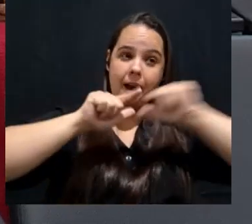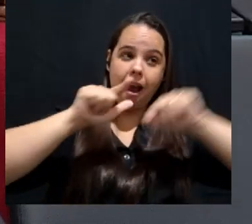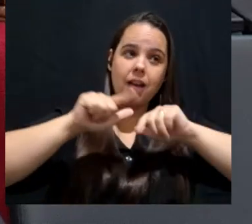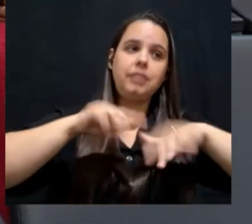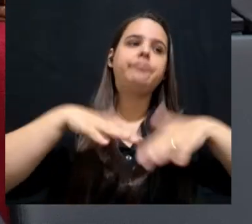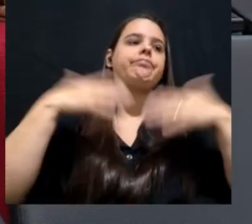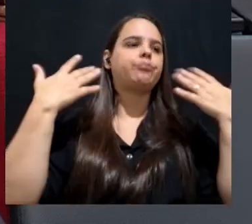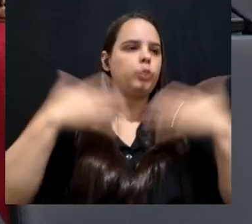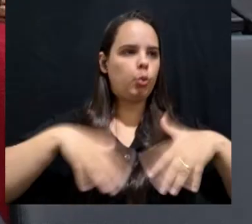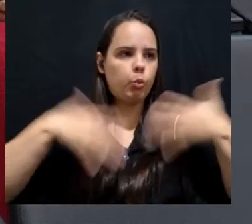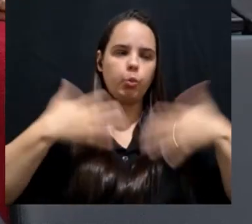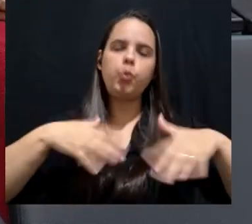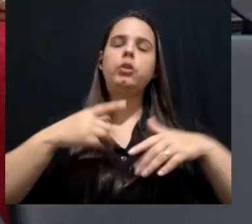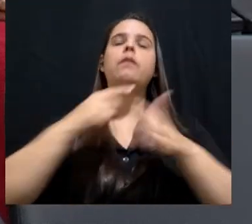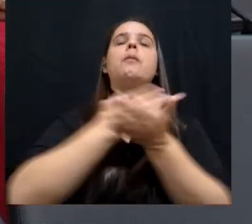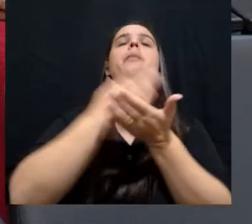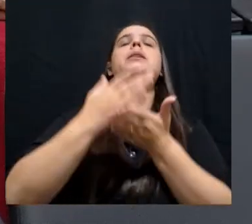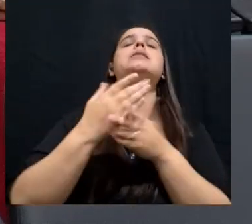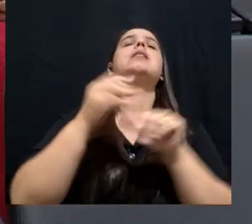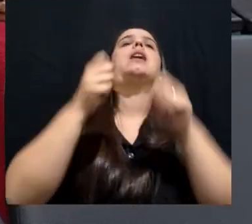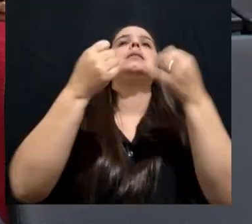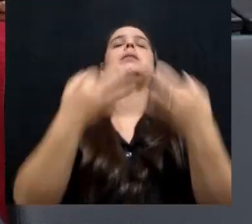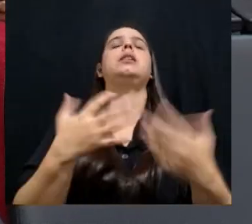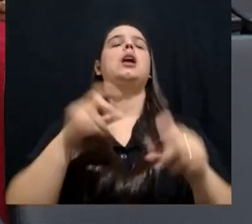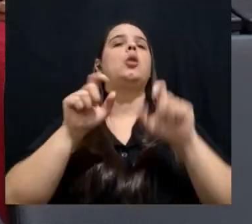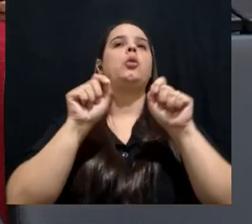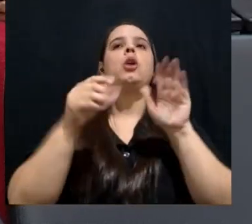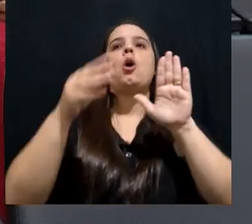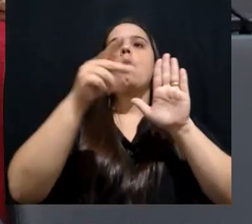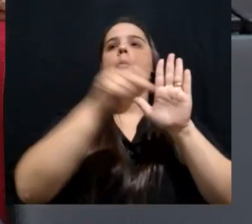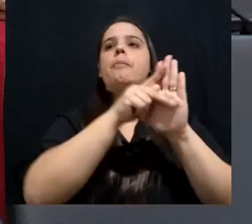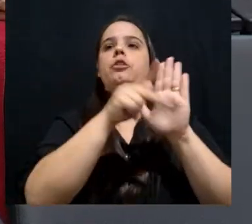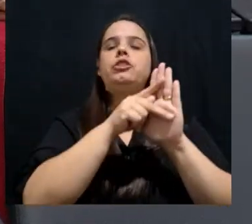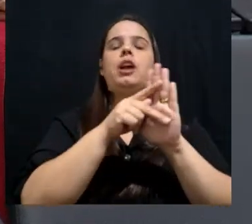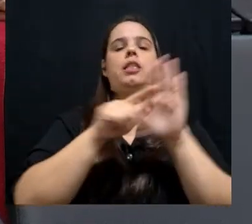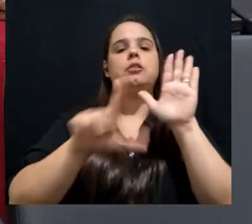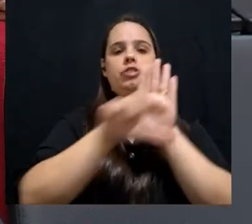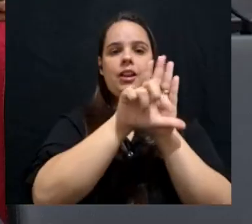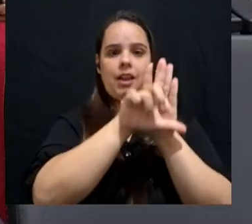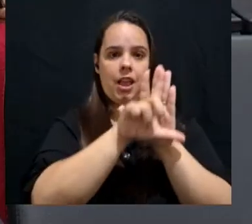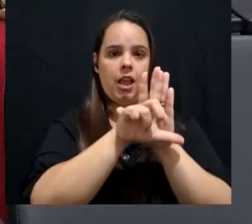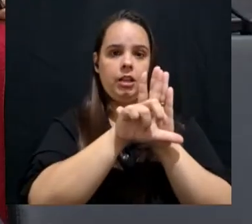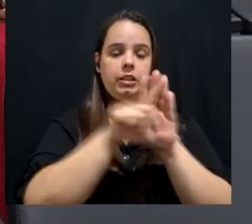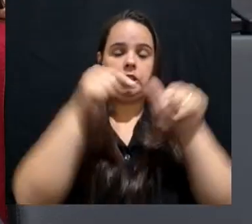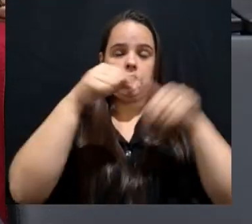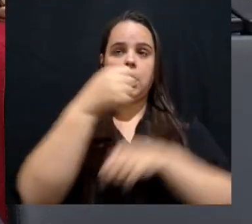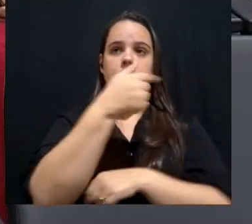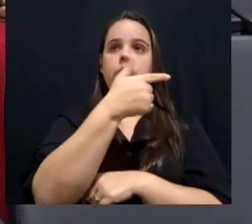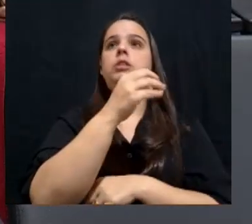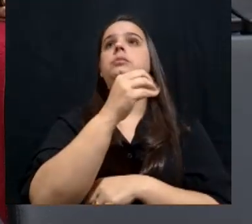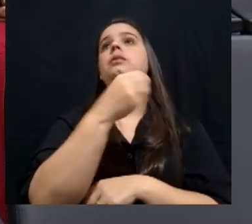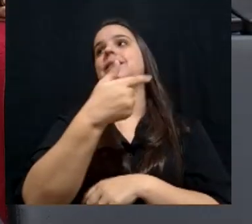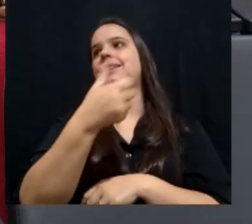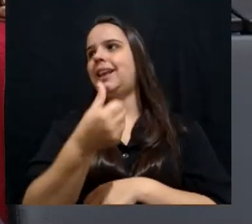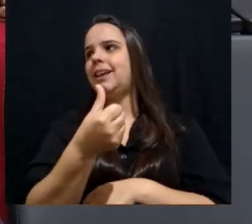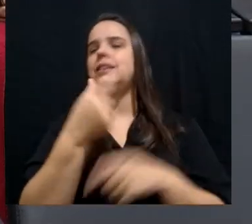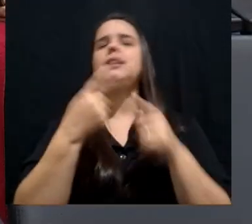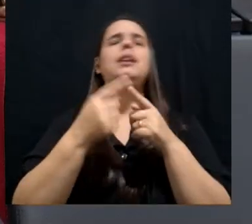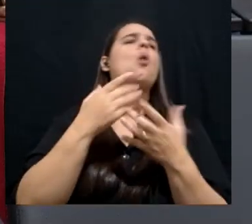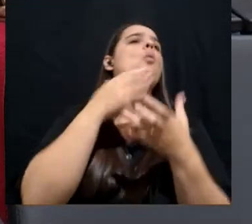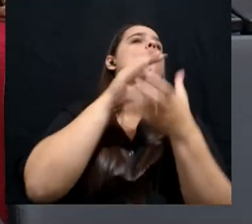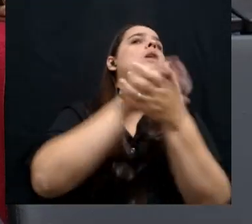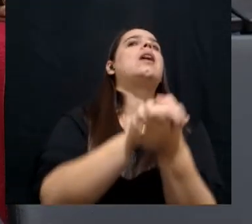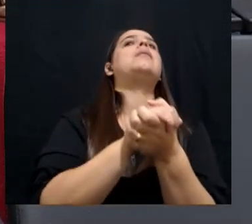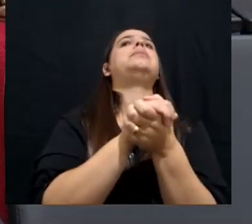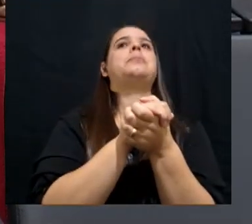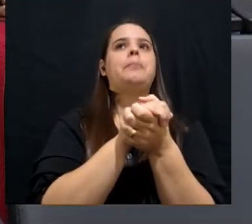começar falando um pouquinho sobre o projeto de lei ordinária, então, né, deste ano, que trata-se sobre o casamento comunitário,